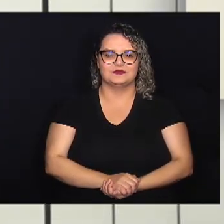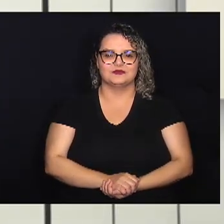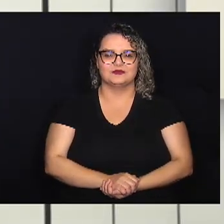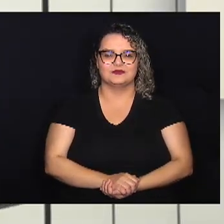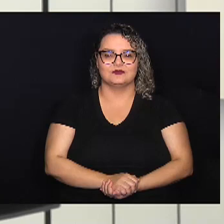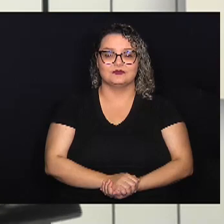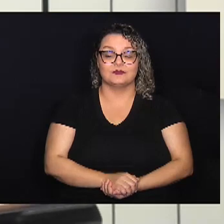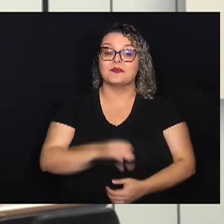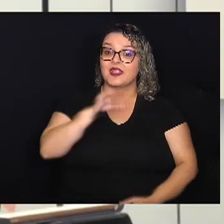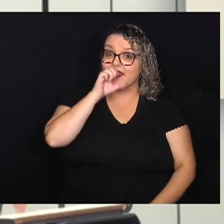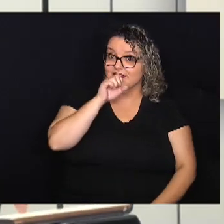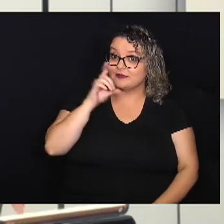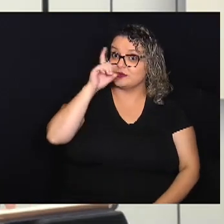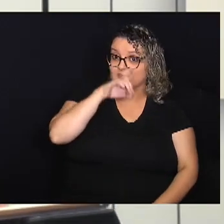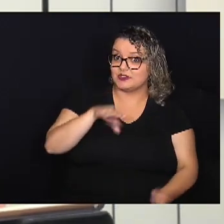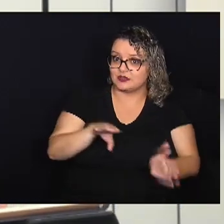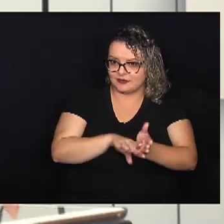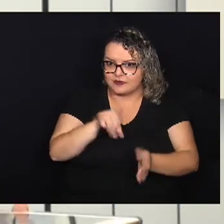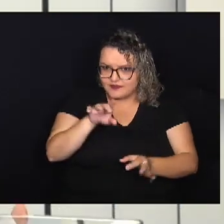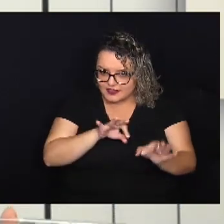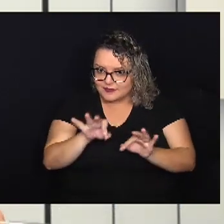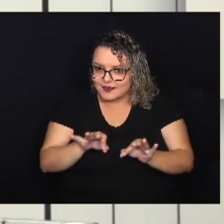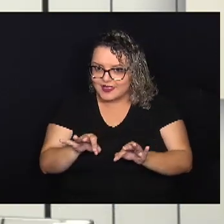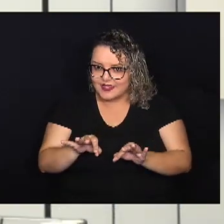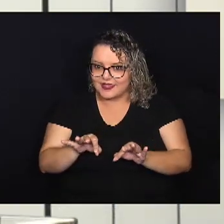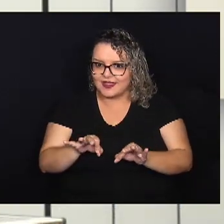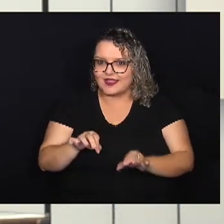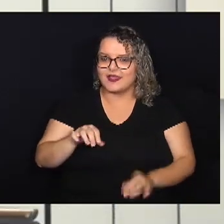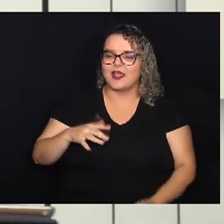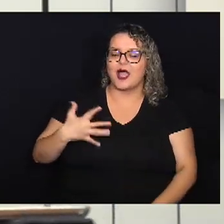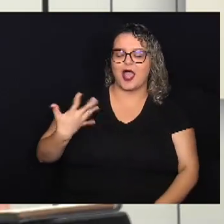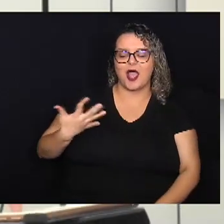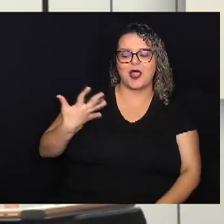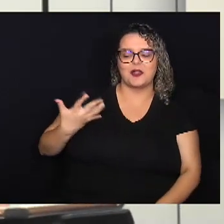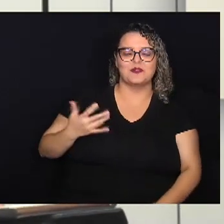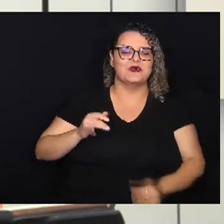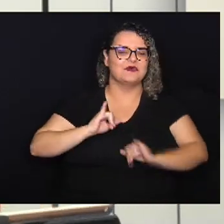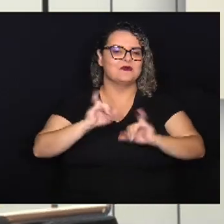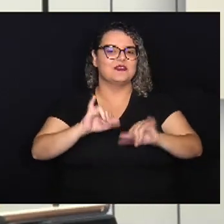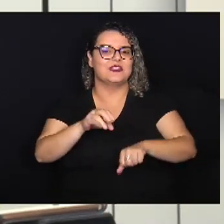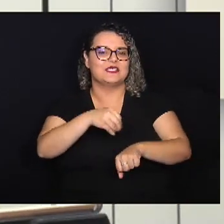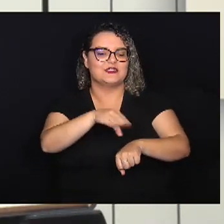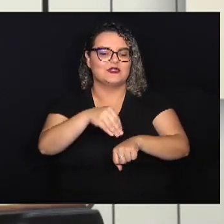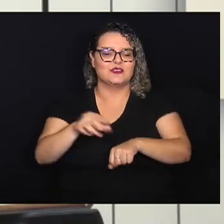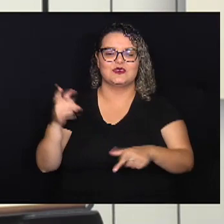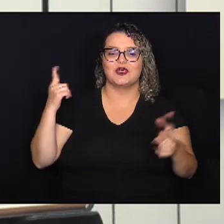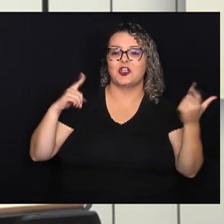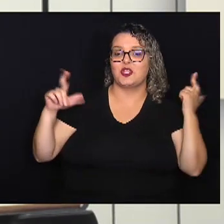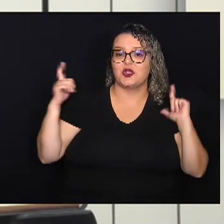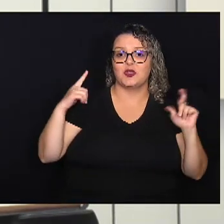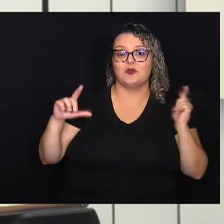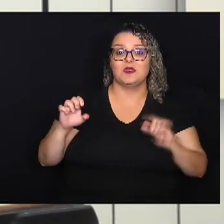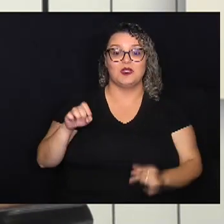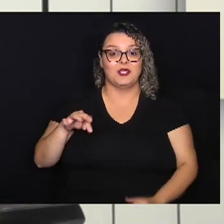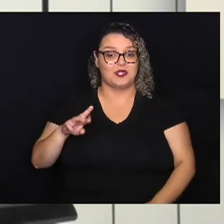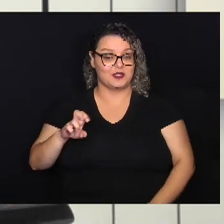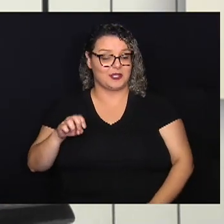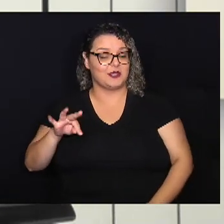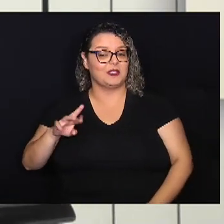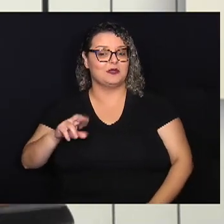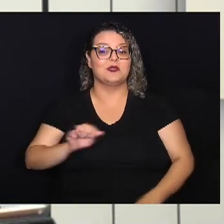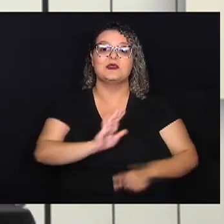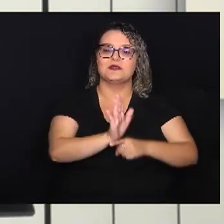Fim de semana chegou e você está preparado? A Luana Galiza traz muitas dicas de lazer, entretenimento e de cinema para